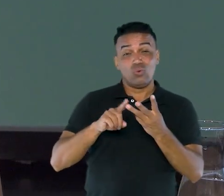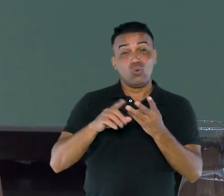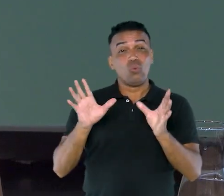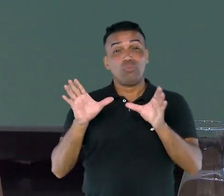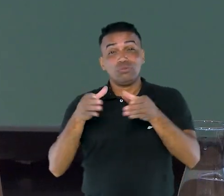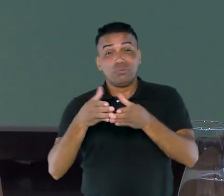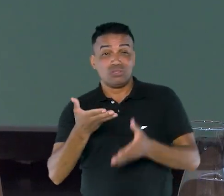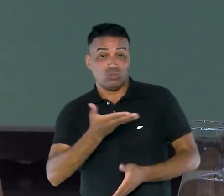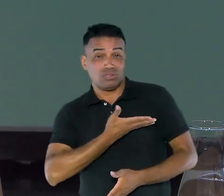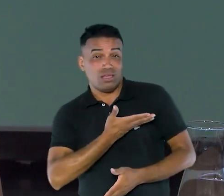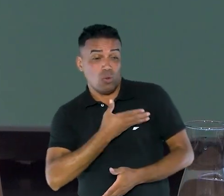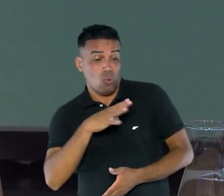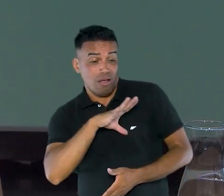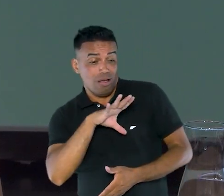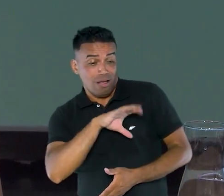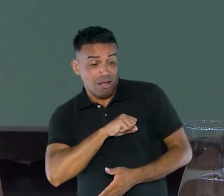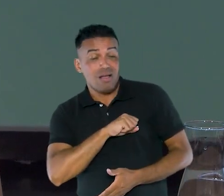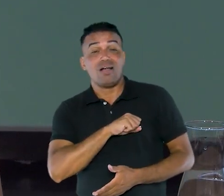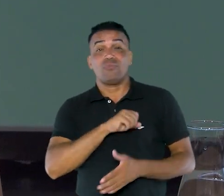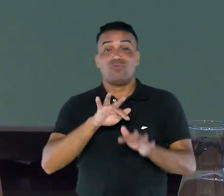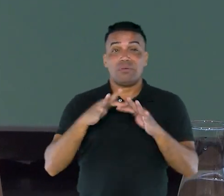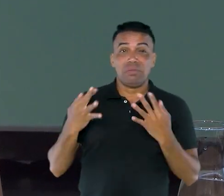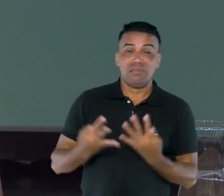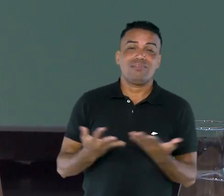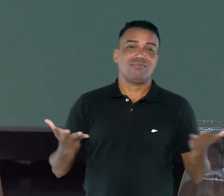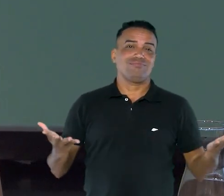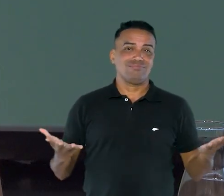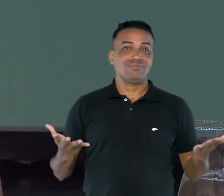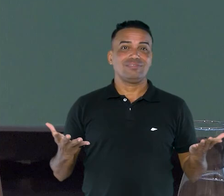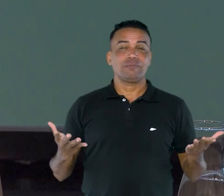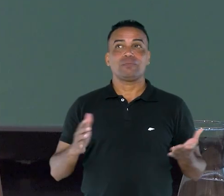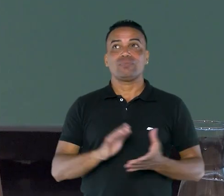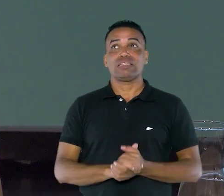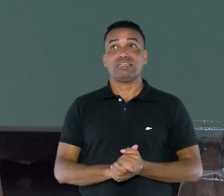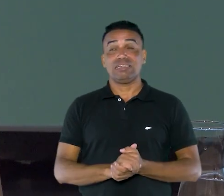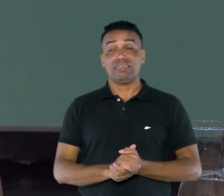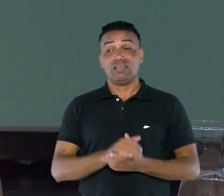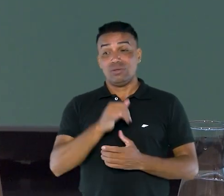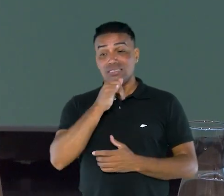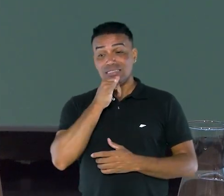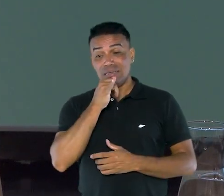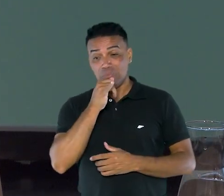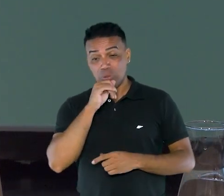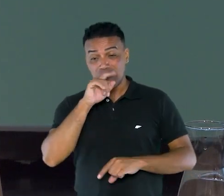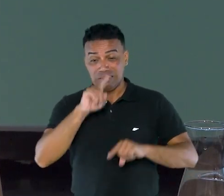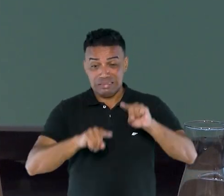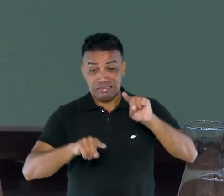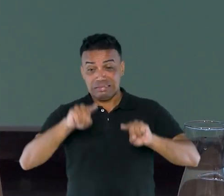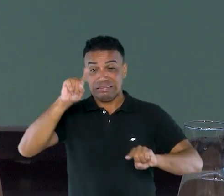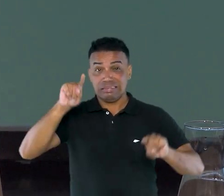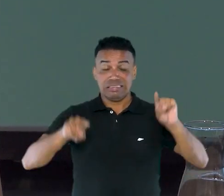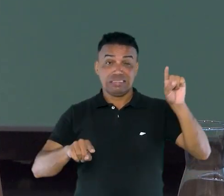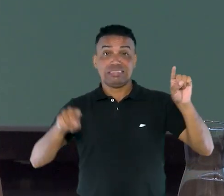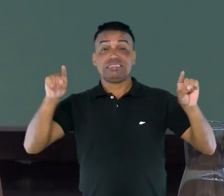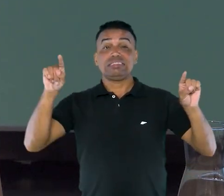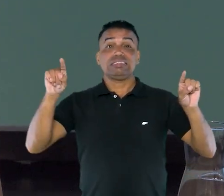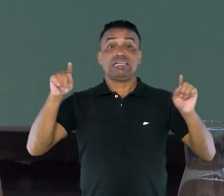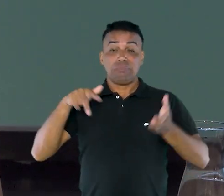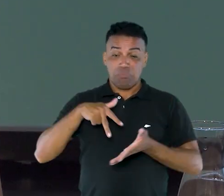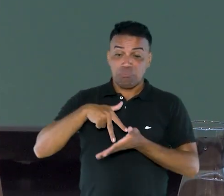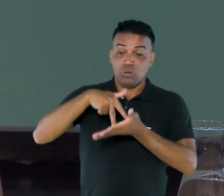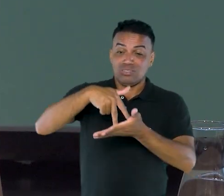planeta, né? E eu acho que essa posição do meio, da instabilidade, é